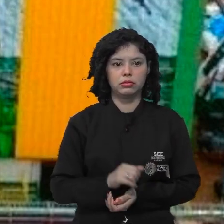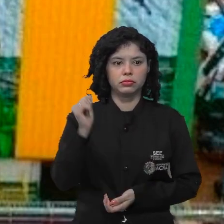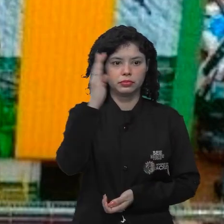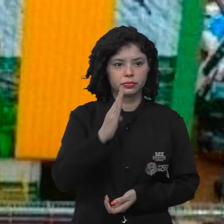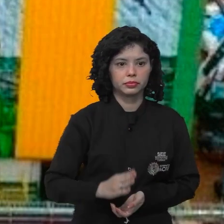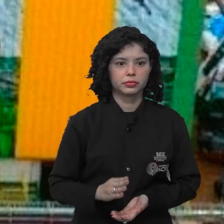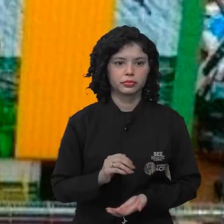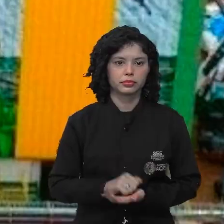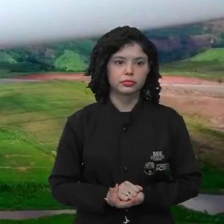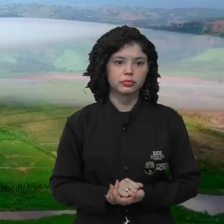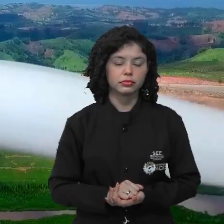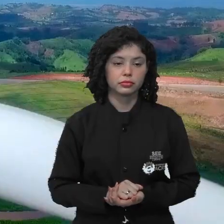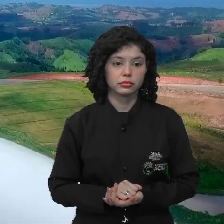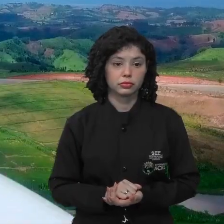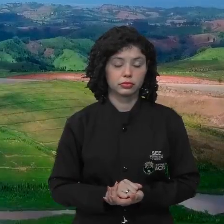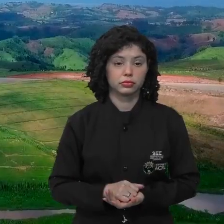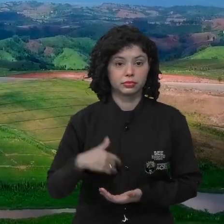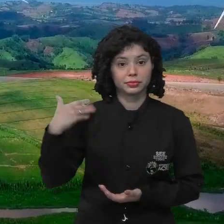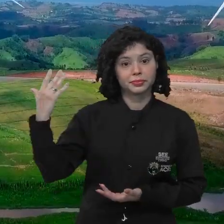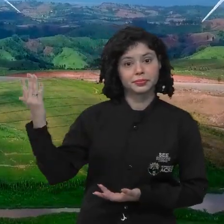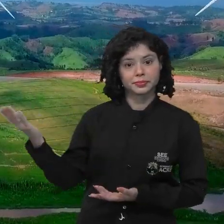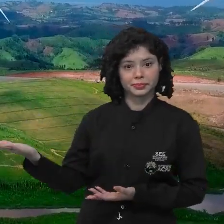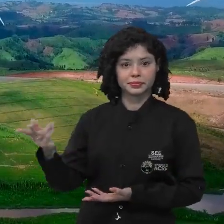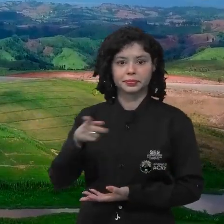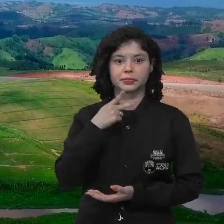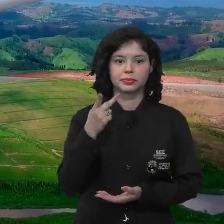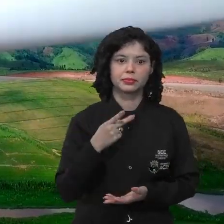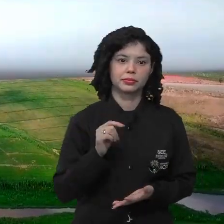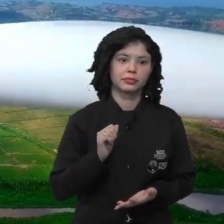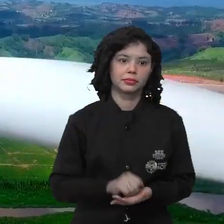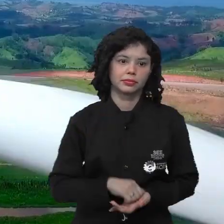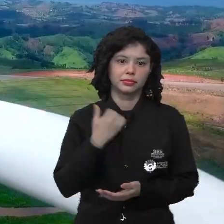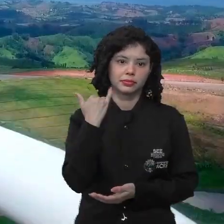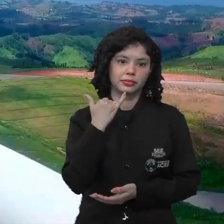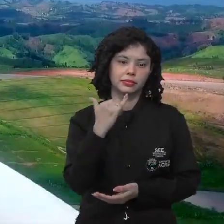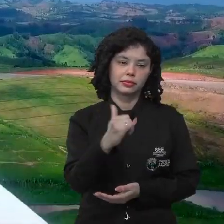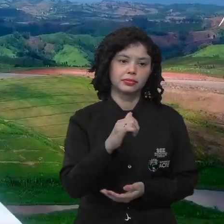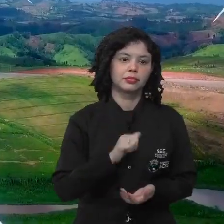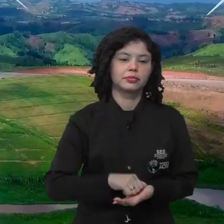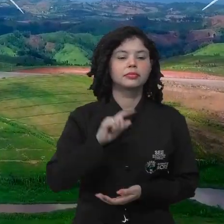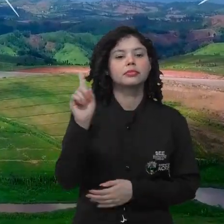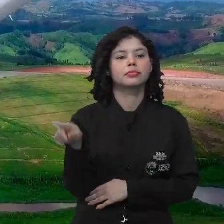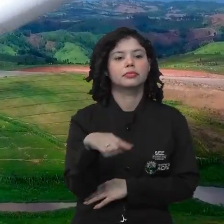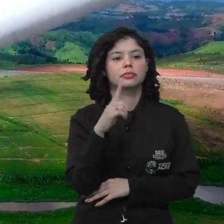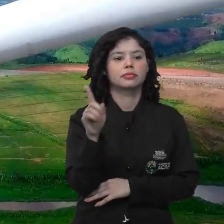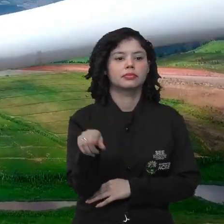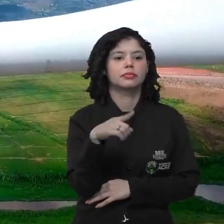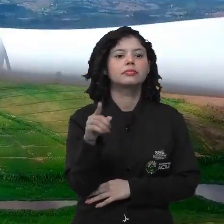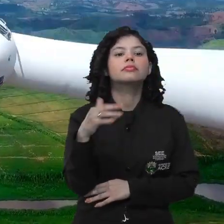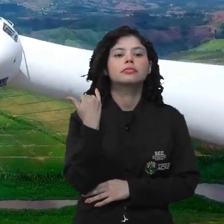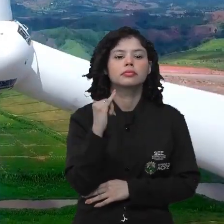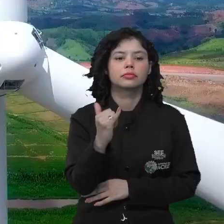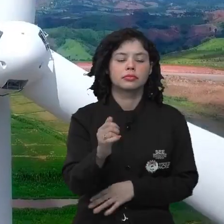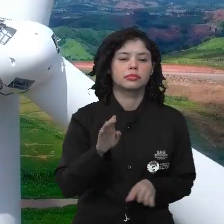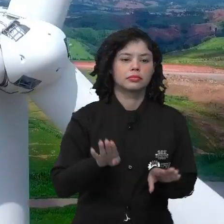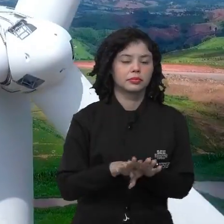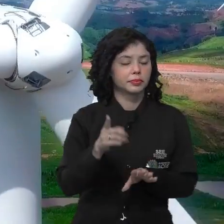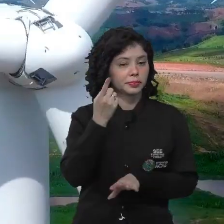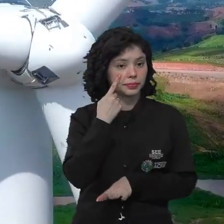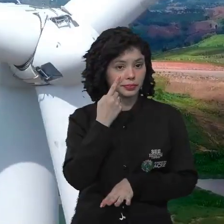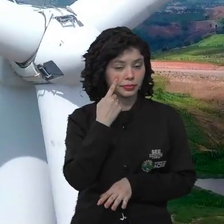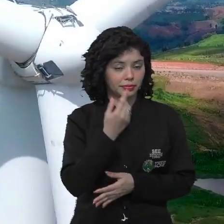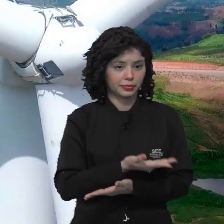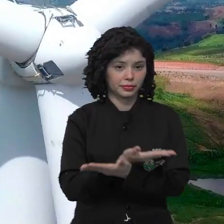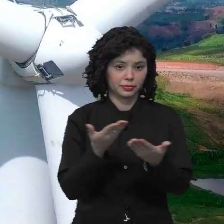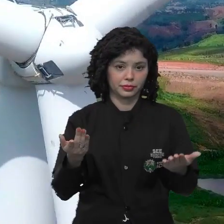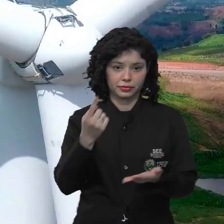do Brasil. E agora a gente vai falar da energia eólica. Então, a energia eólica, como vocês podem ver